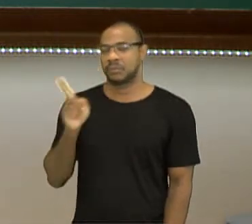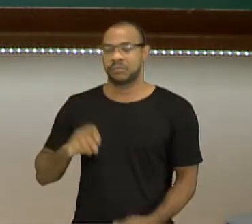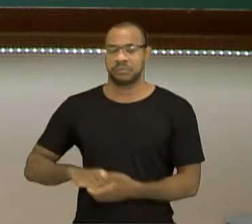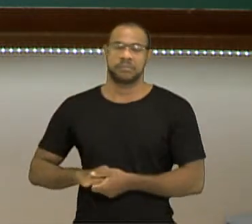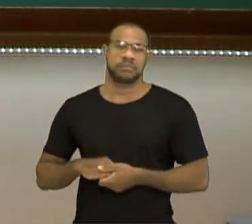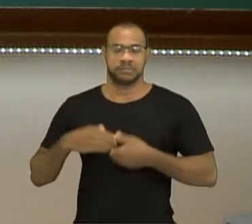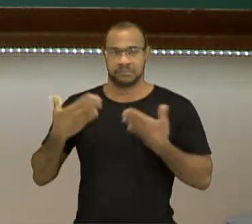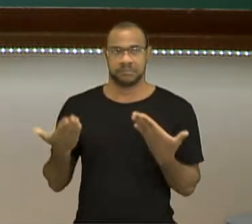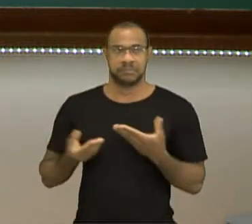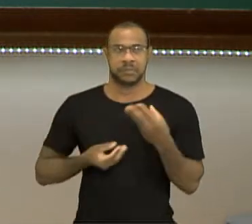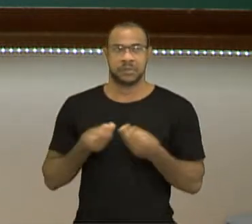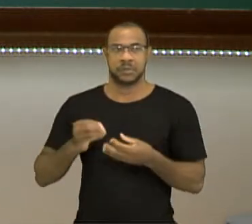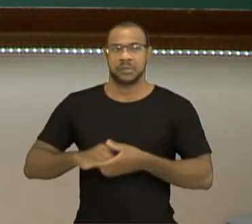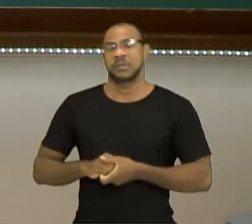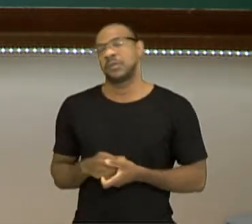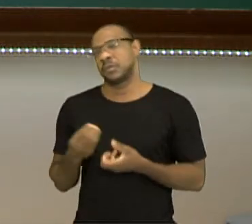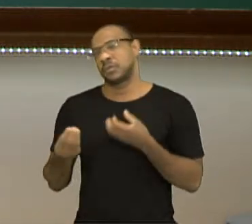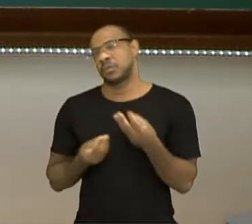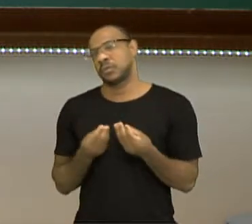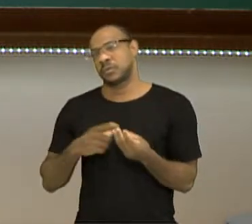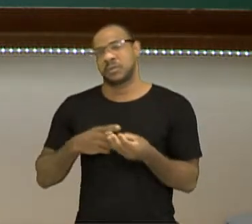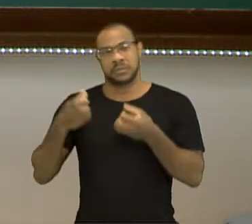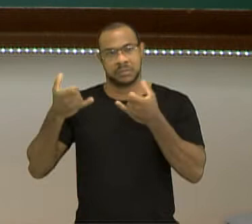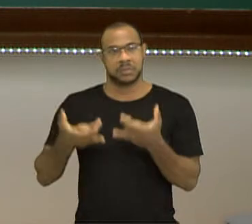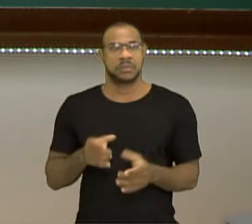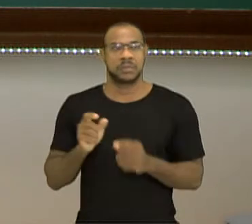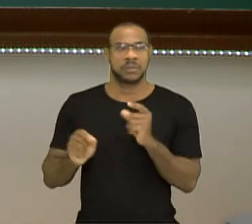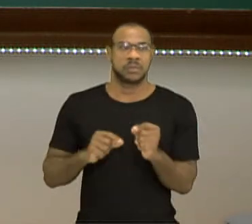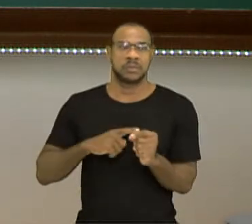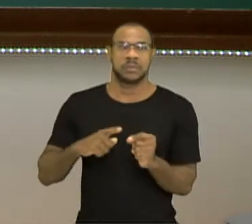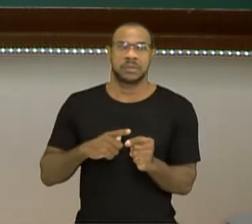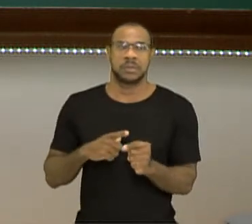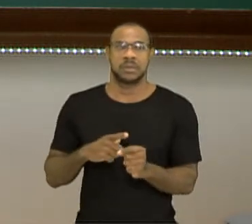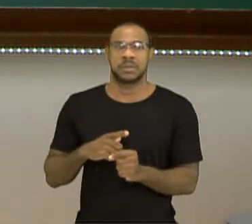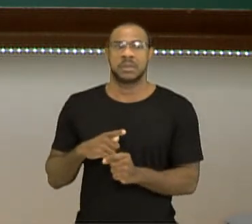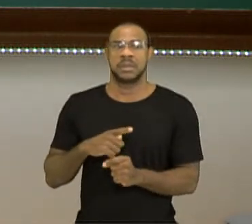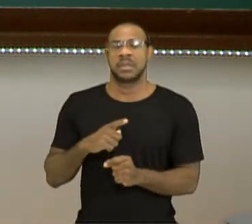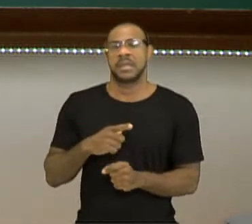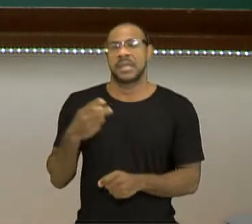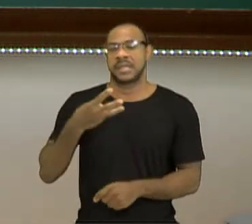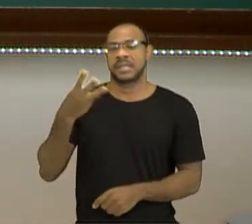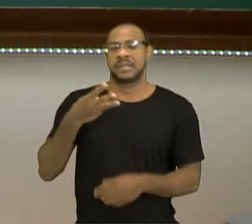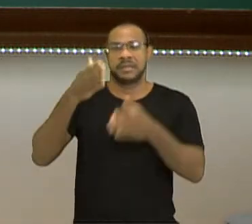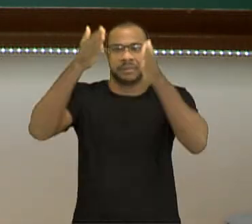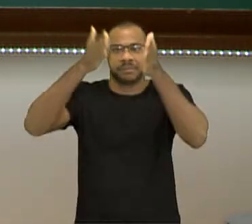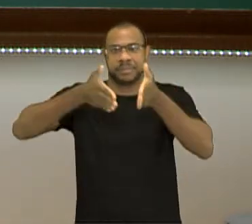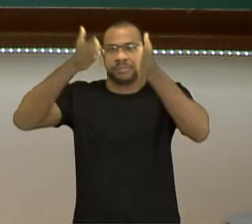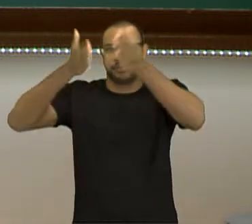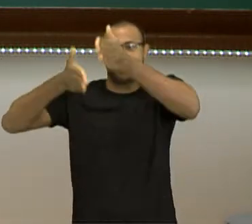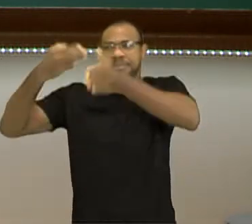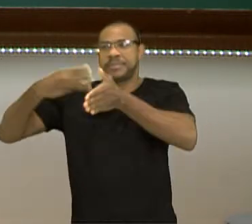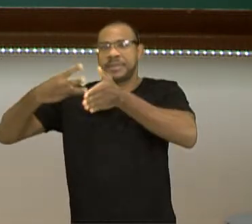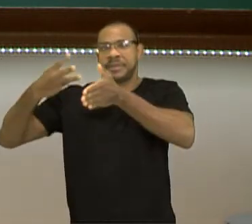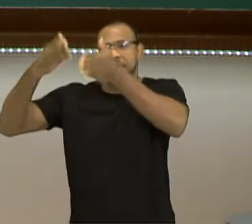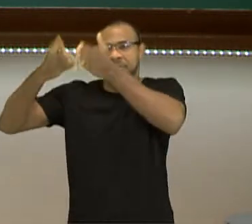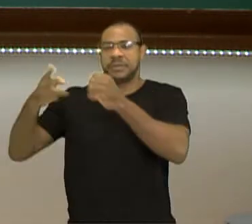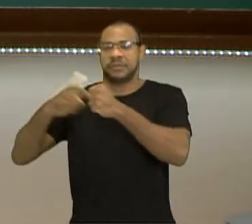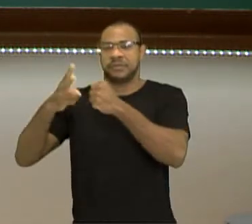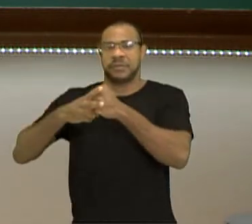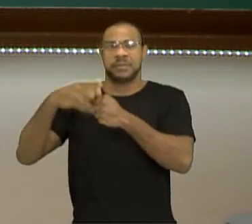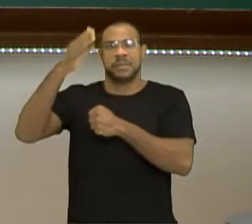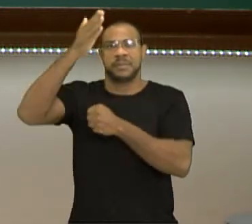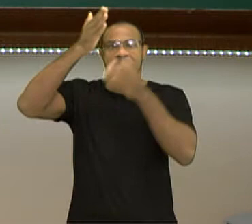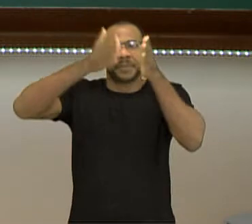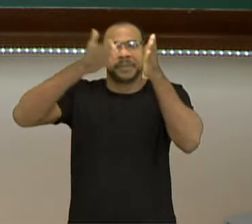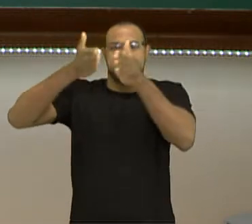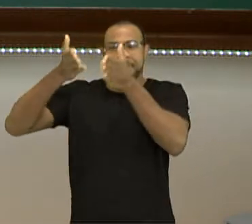como presente perfeito, passado perfeito. Ele é justamente a terceira coluna dos verbos, né? Se você vai até o dicionário, se você